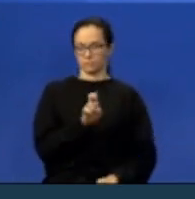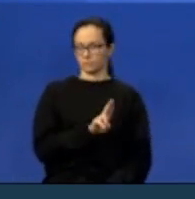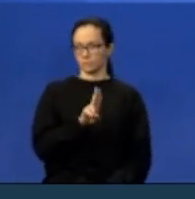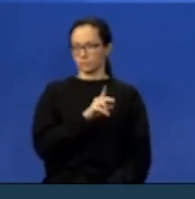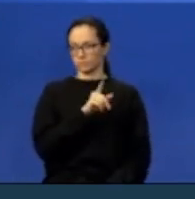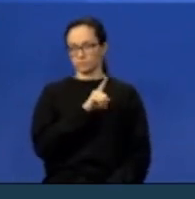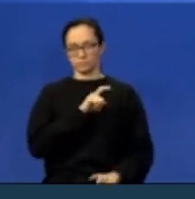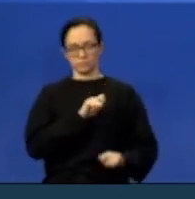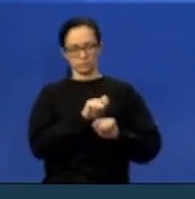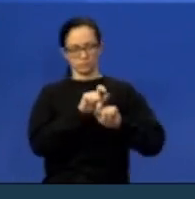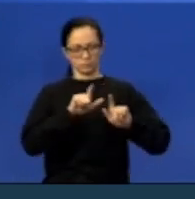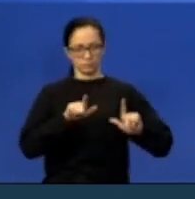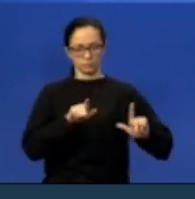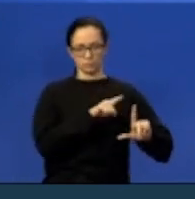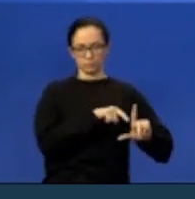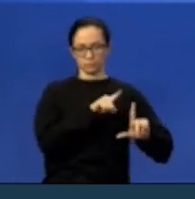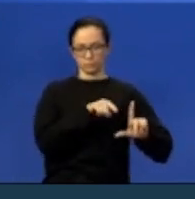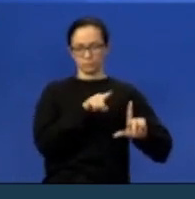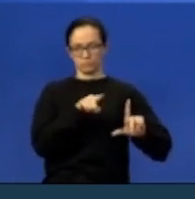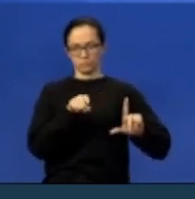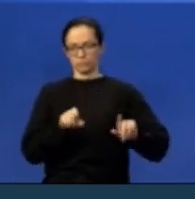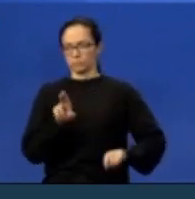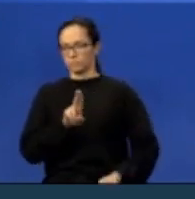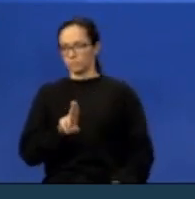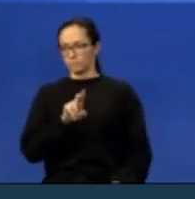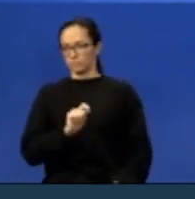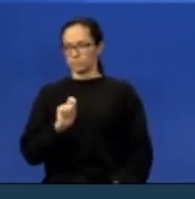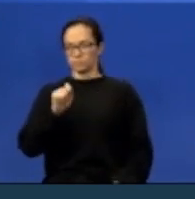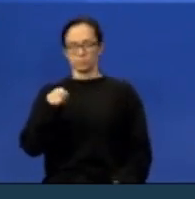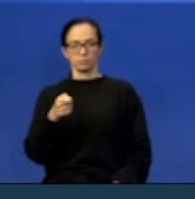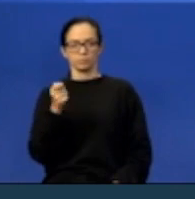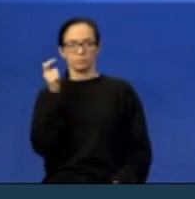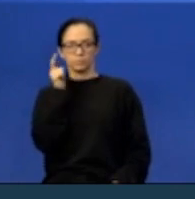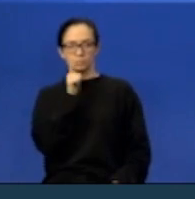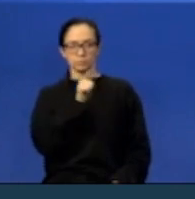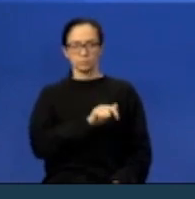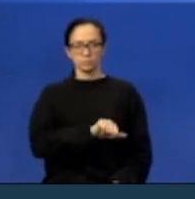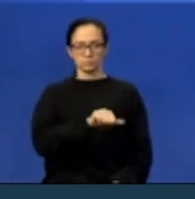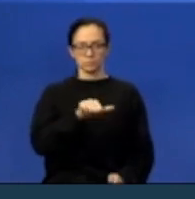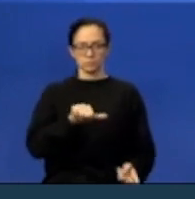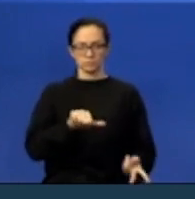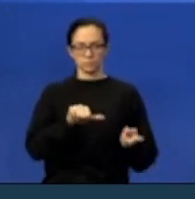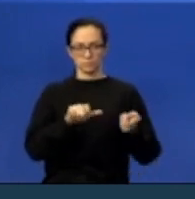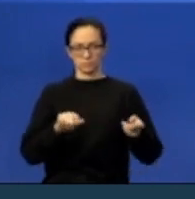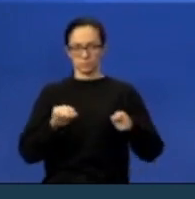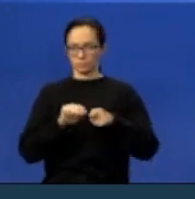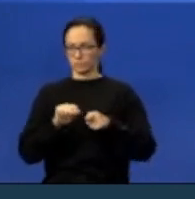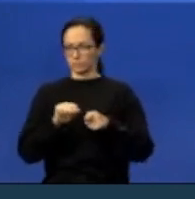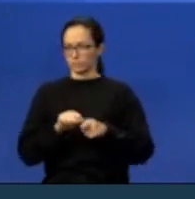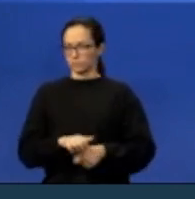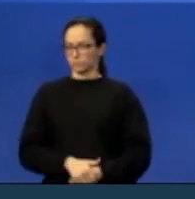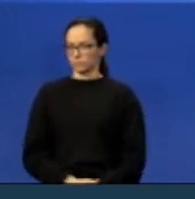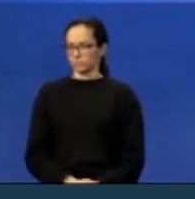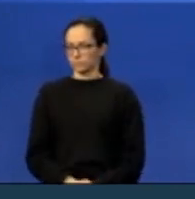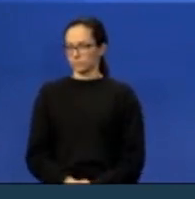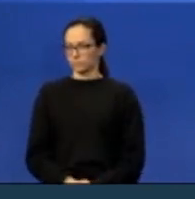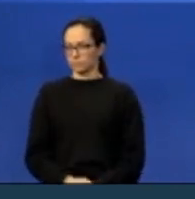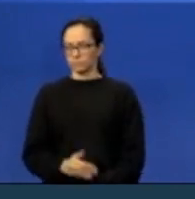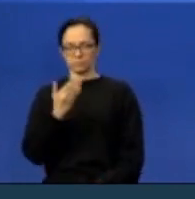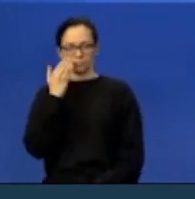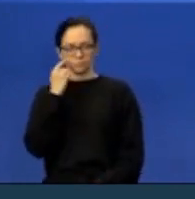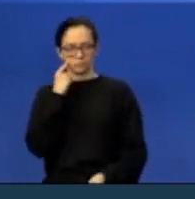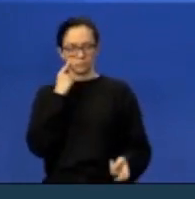o aparelho que a gente usa para poder fazer a avaliação do eletrocardiograma. O eletrocardiograma ele é